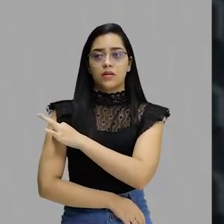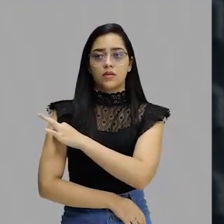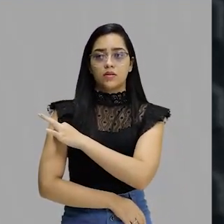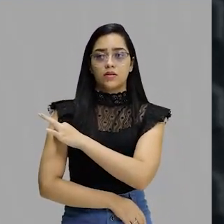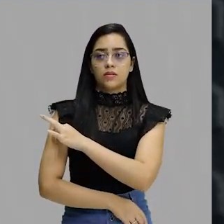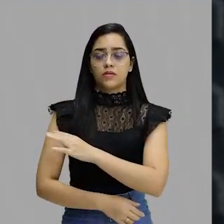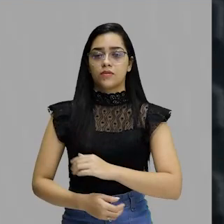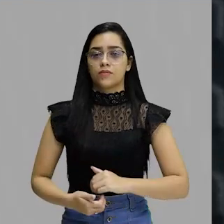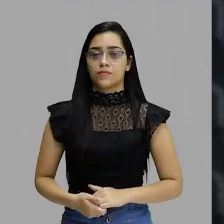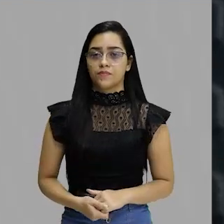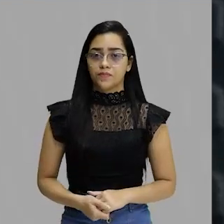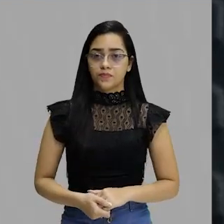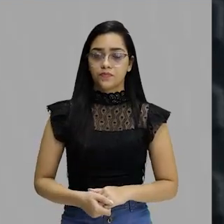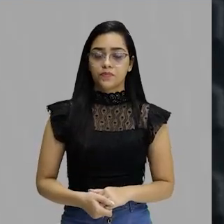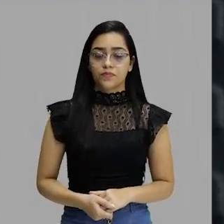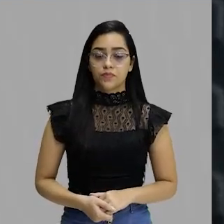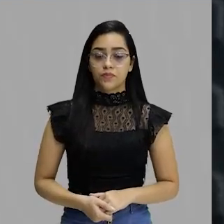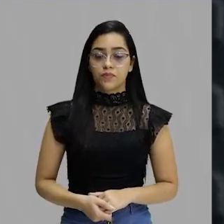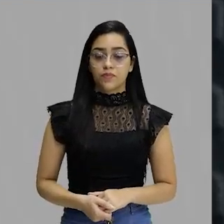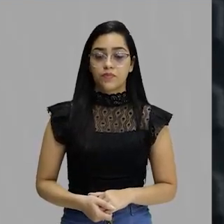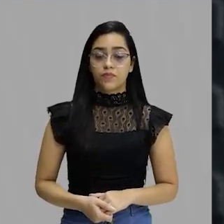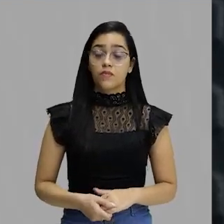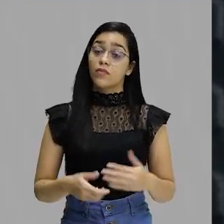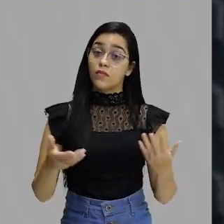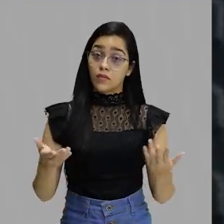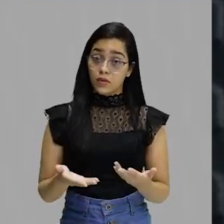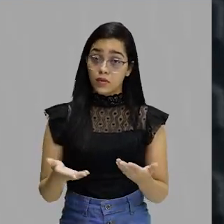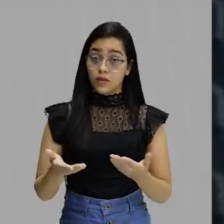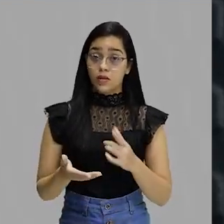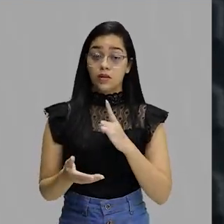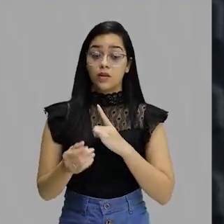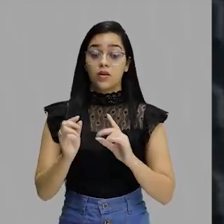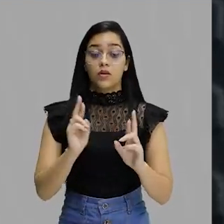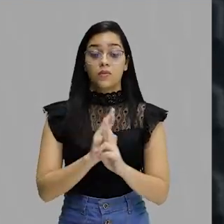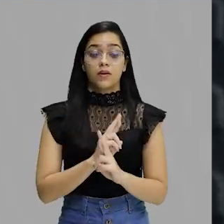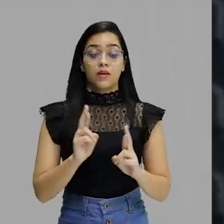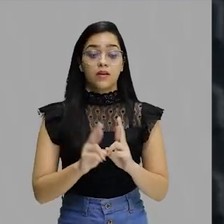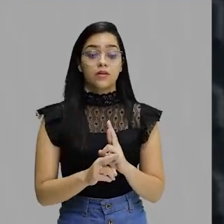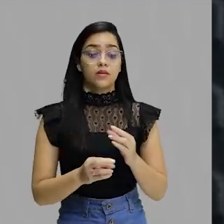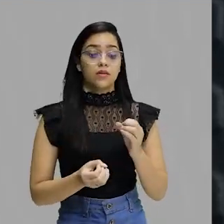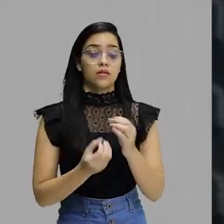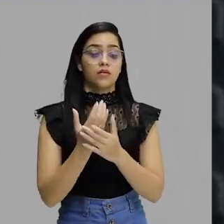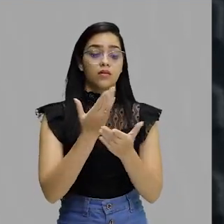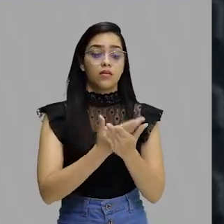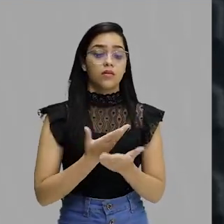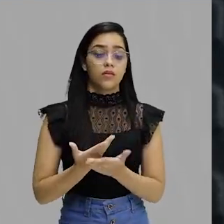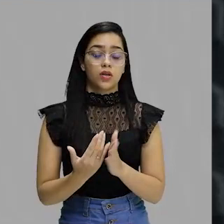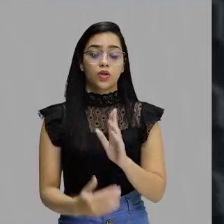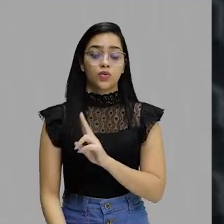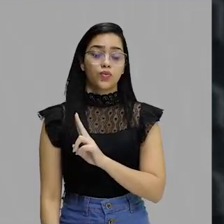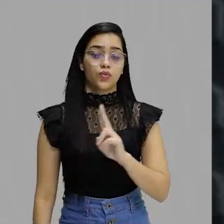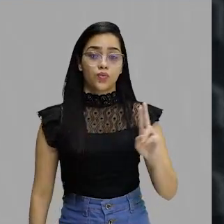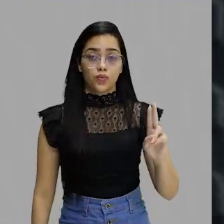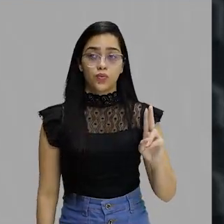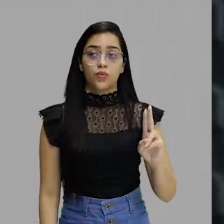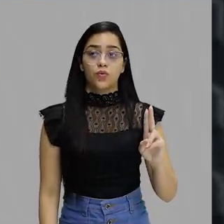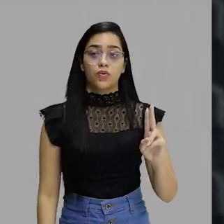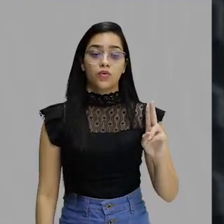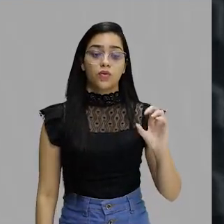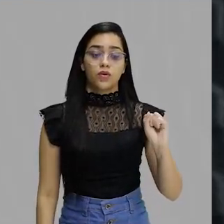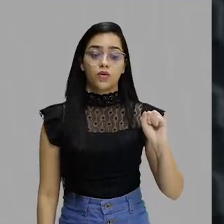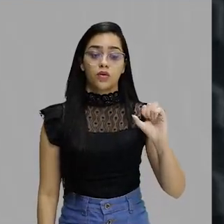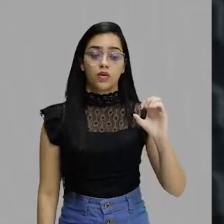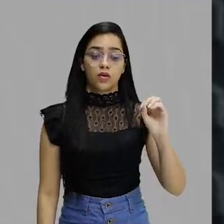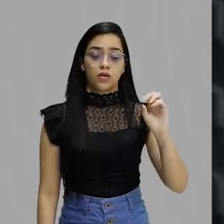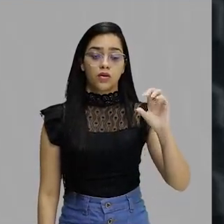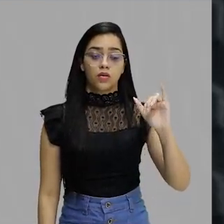os indivíduos de uma colmeia? Então, aqui nós temos uma relação ecológica chamada de